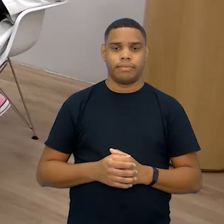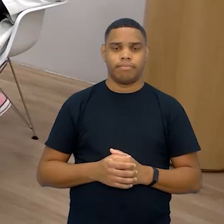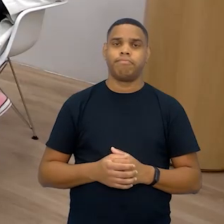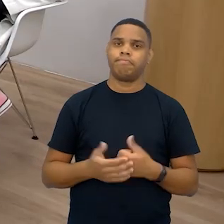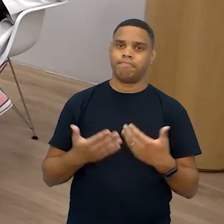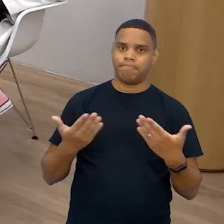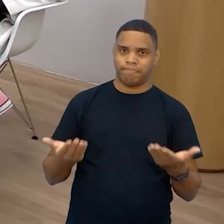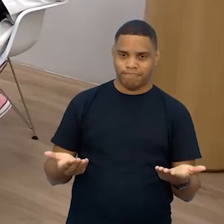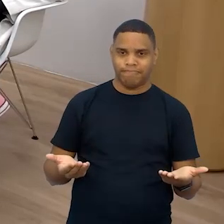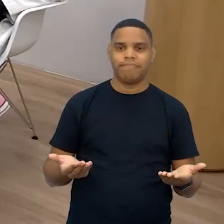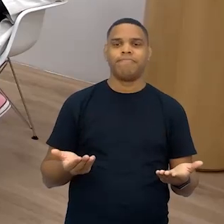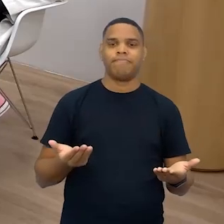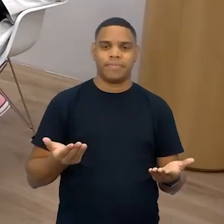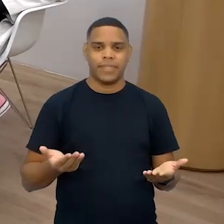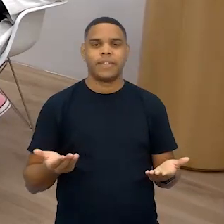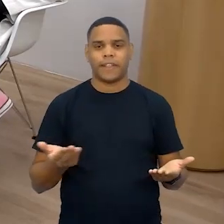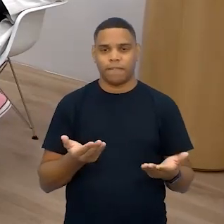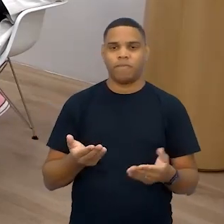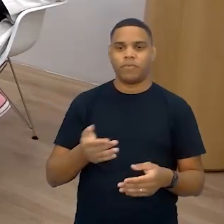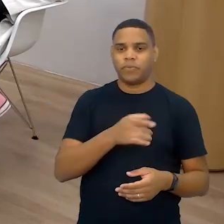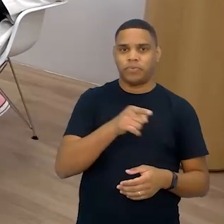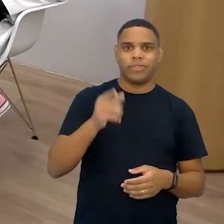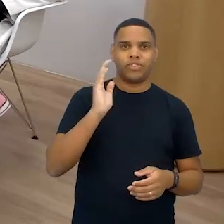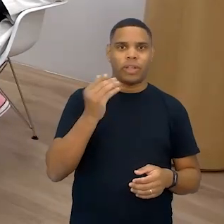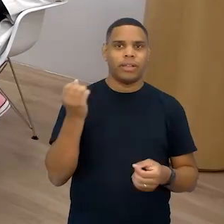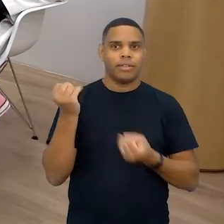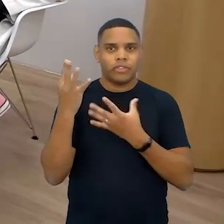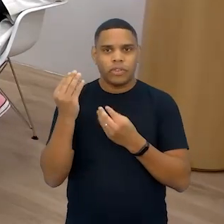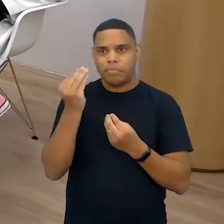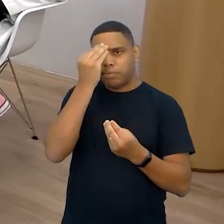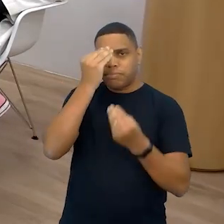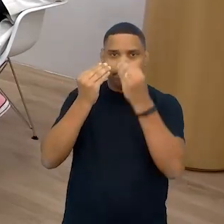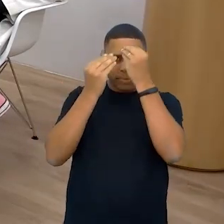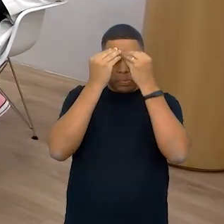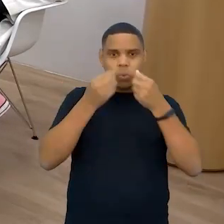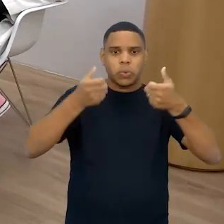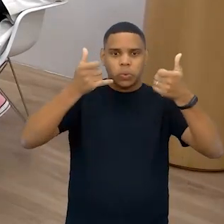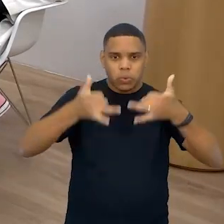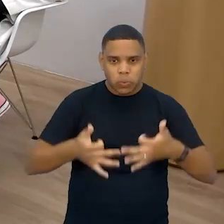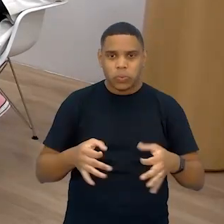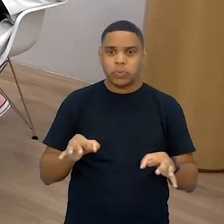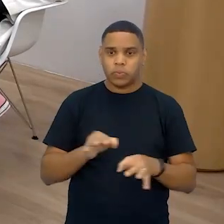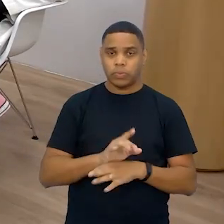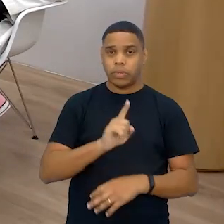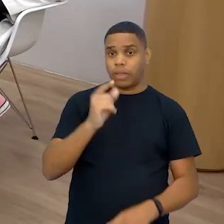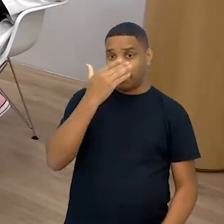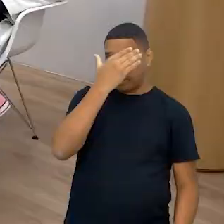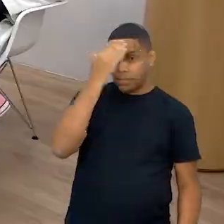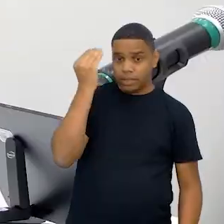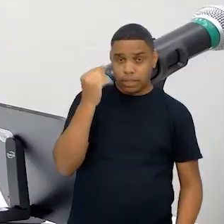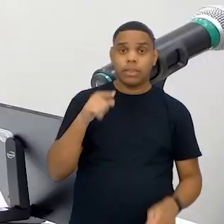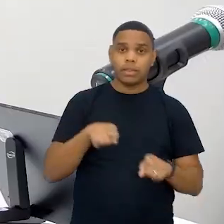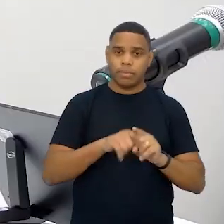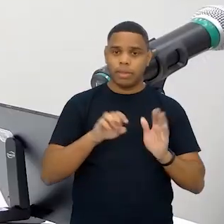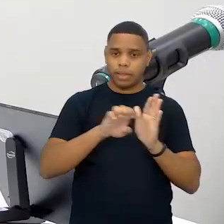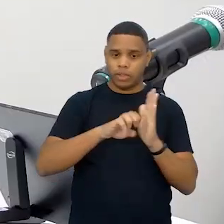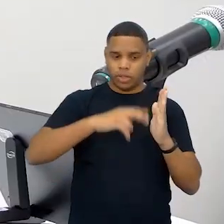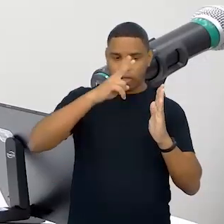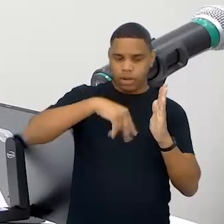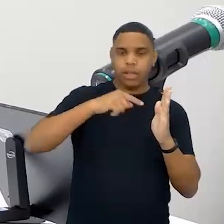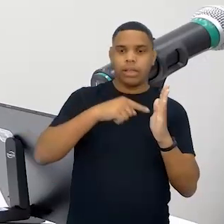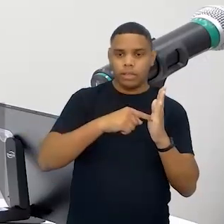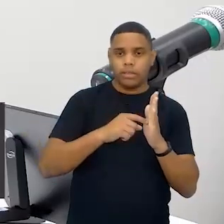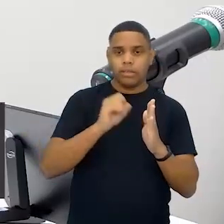Pronto. Mais uma informação. Agora o pessoal tá bem nutrido de informações aí, hein? Mas não esqueçam de ver o edital também, tá?